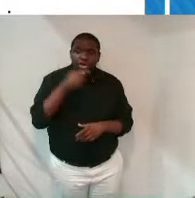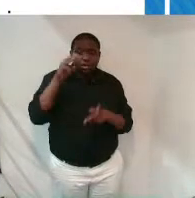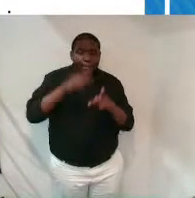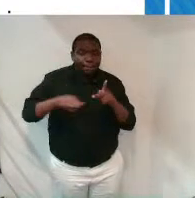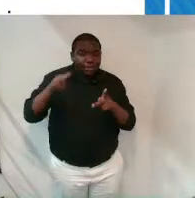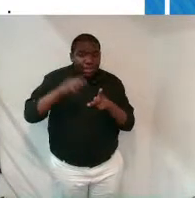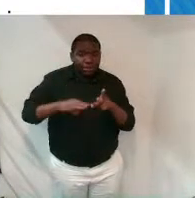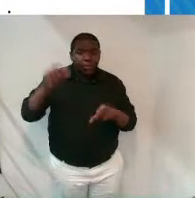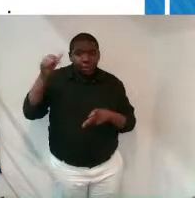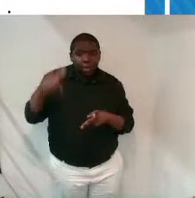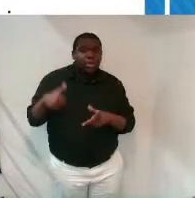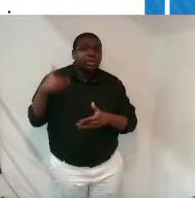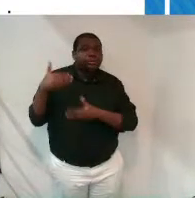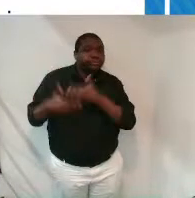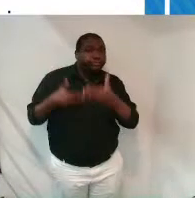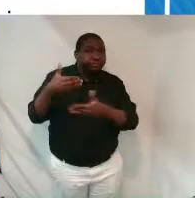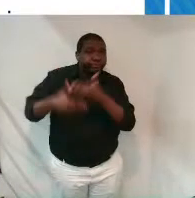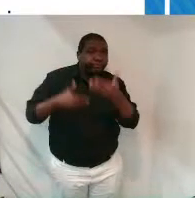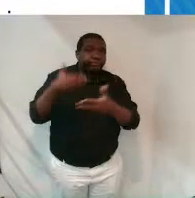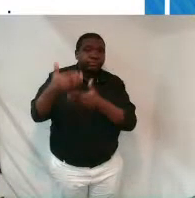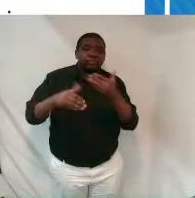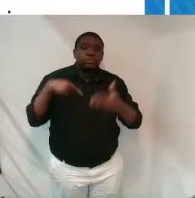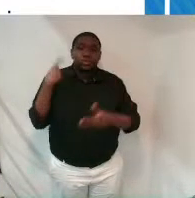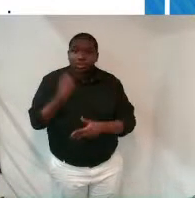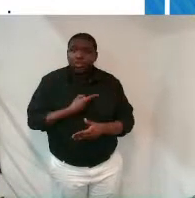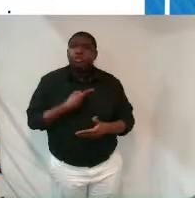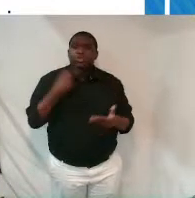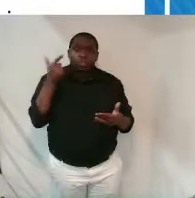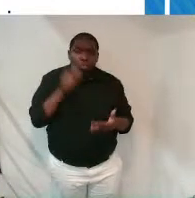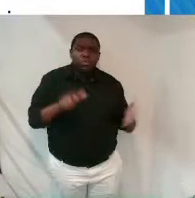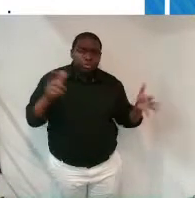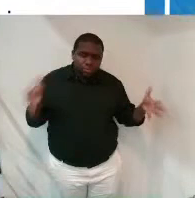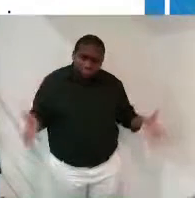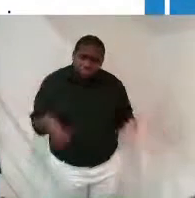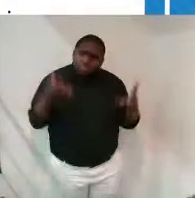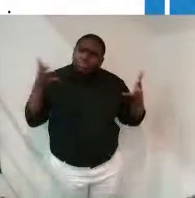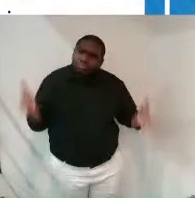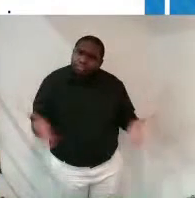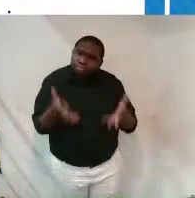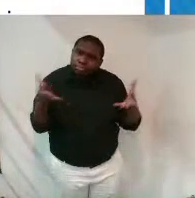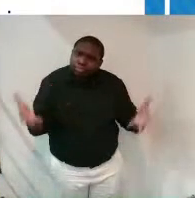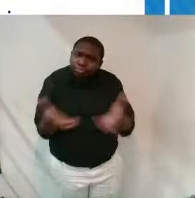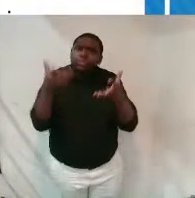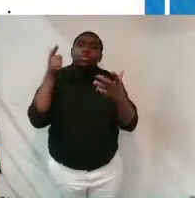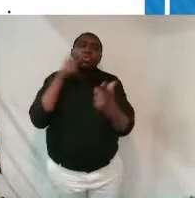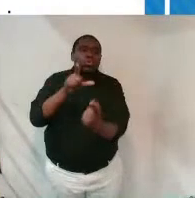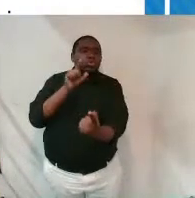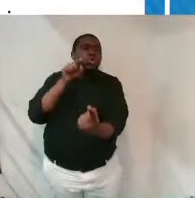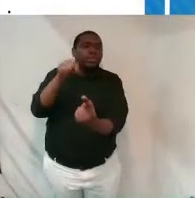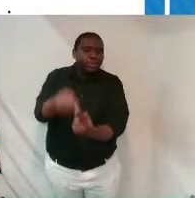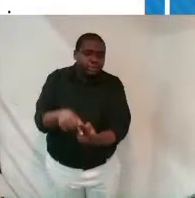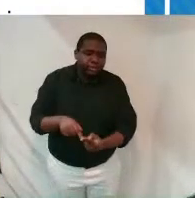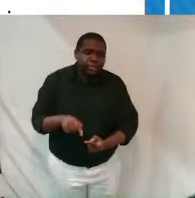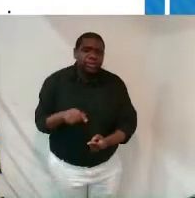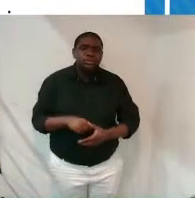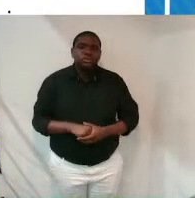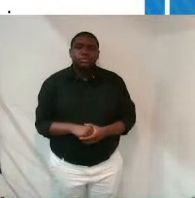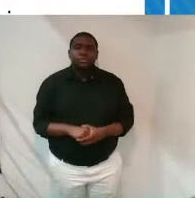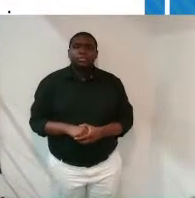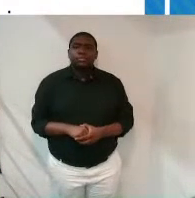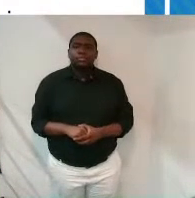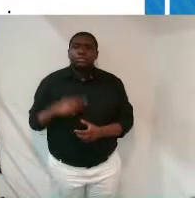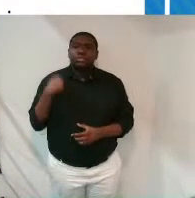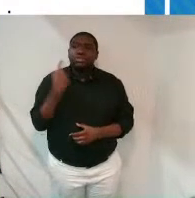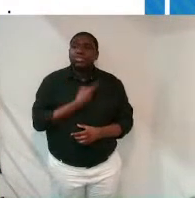pouco que avançou, nós estávamos atrás, empurrando para que fosse alcançado esse objetivo. E nós temos uma grande